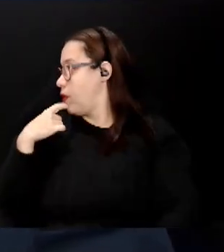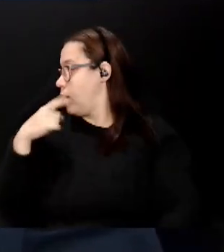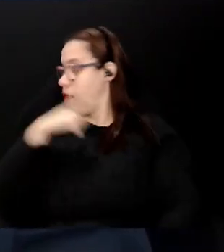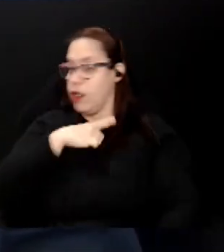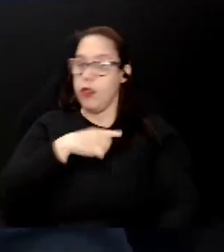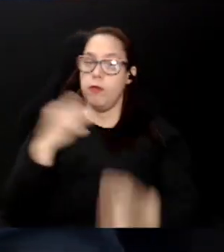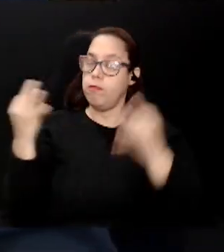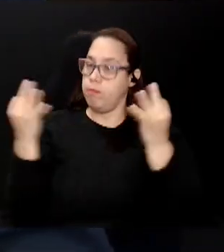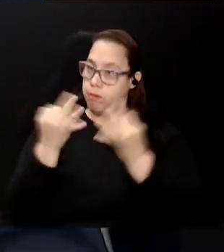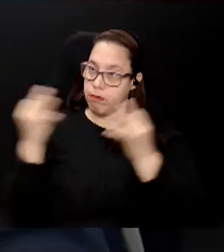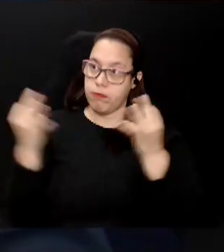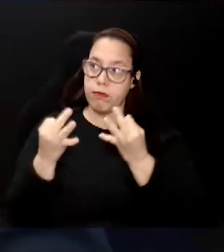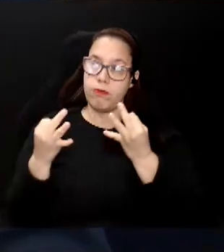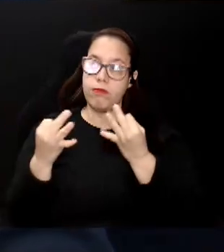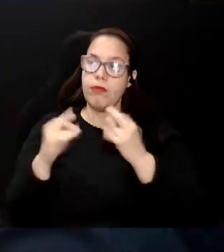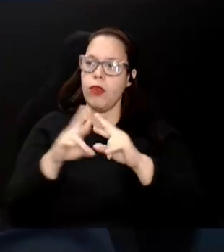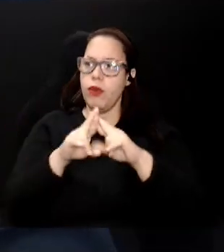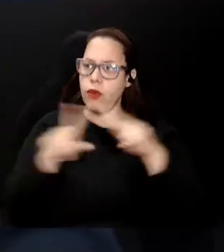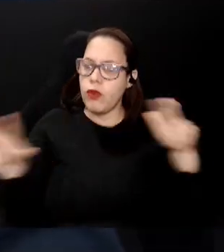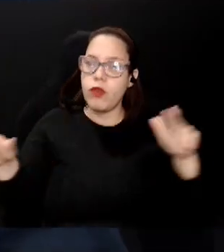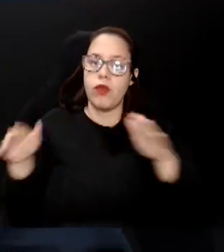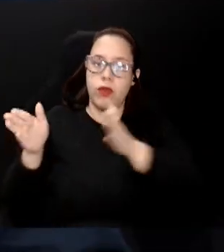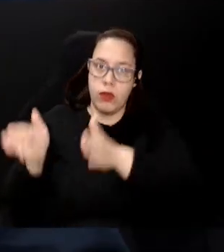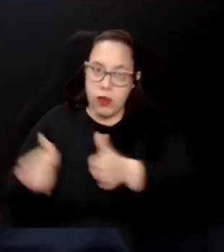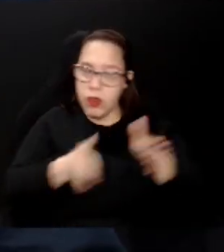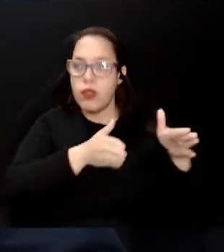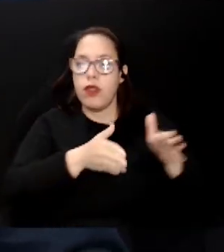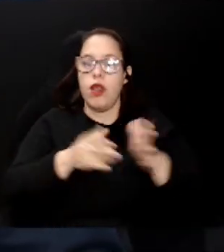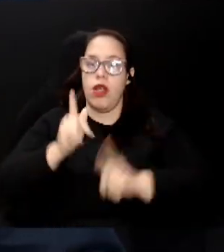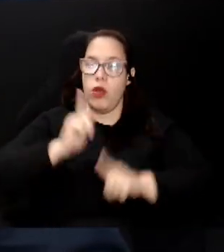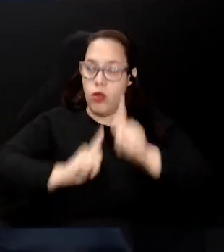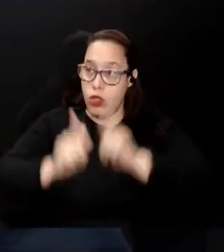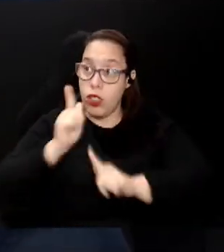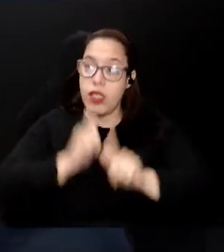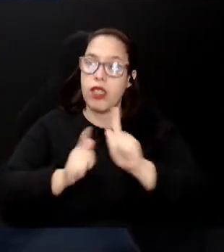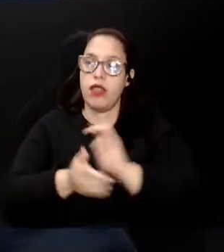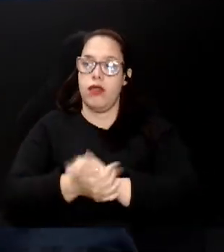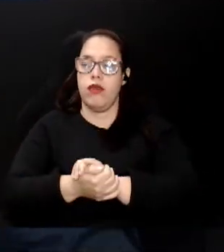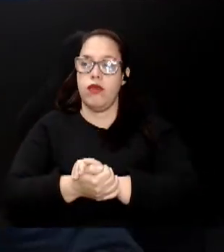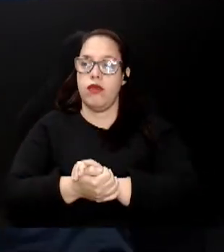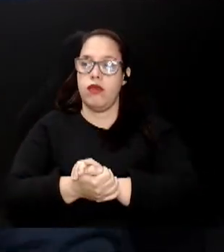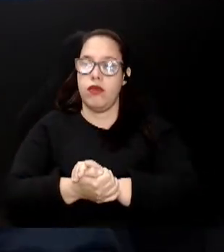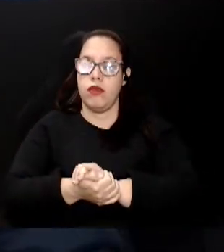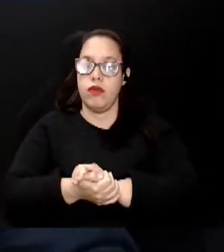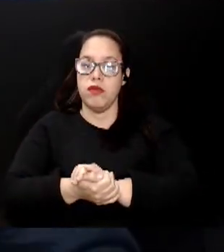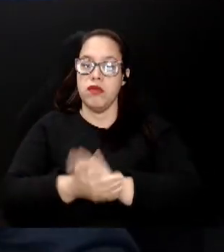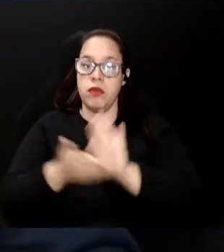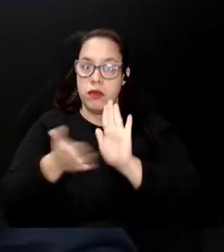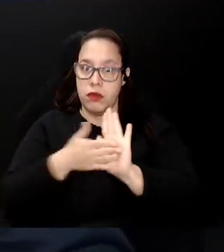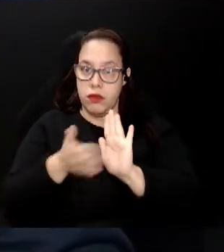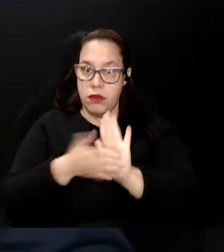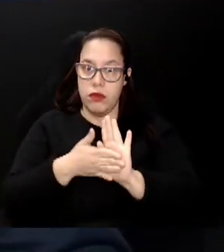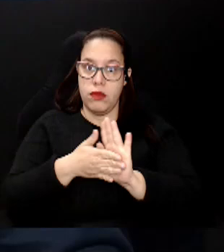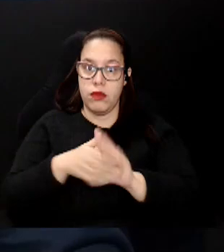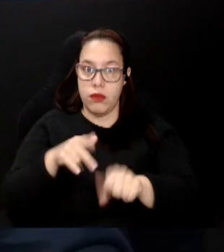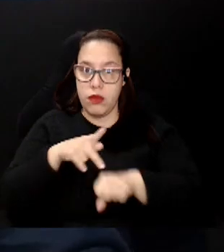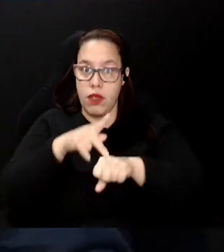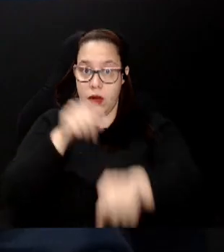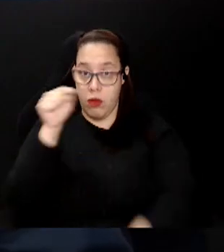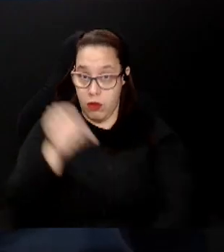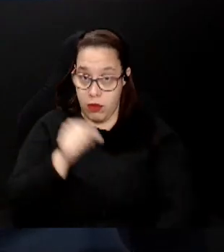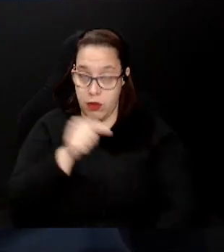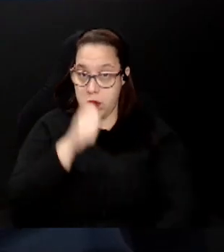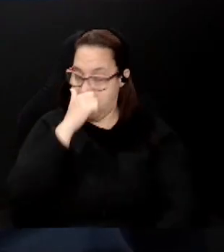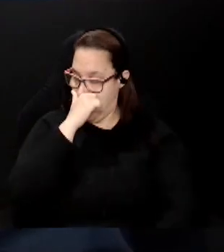em diversos processos da sua gestão, né? Então, a gente submeteu a essa premiação aqui a